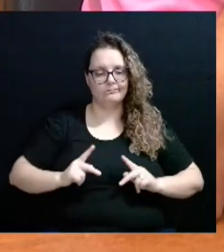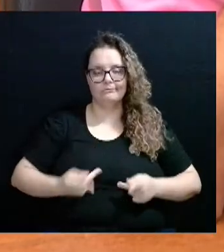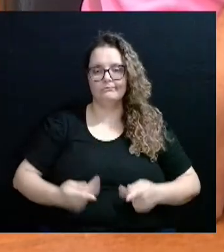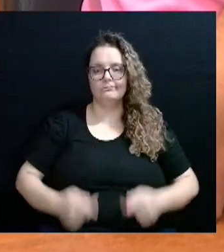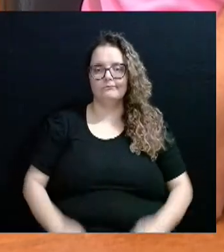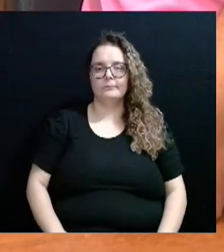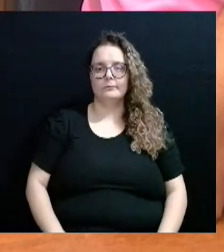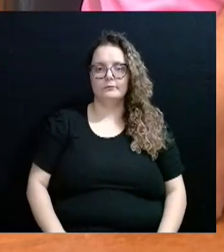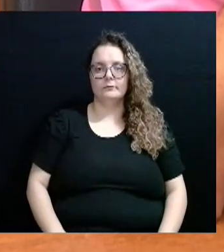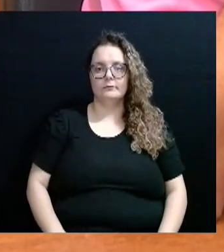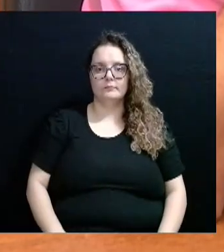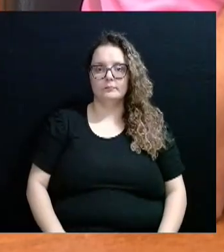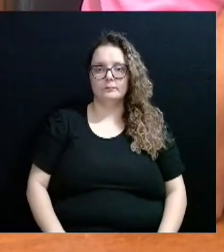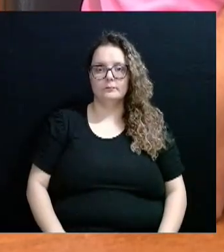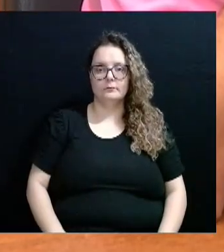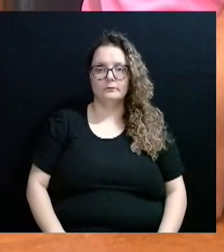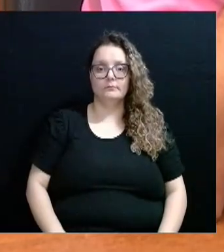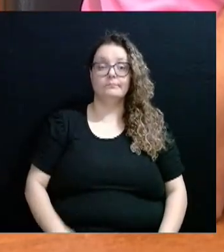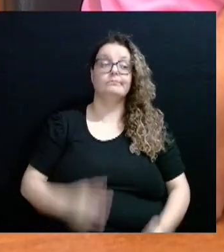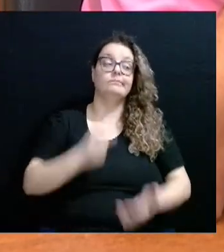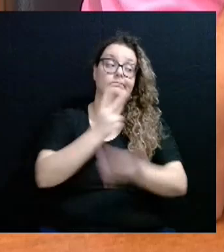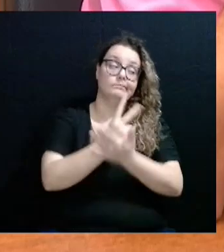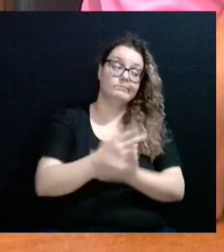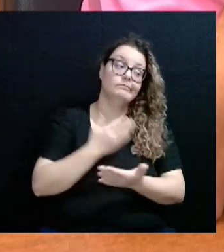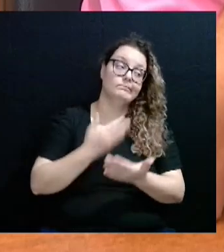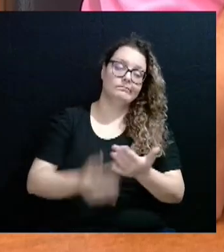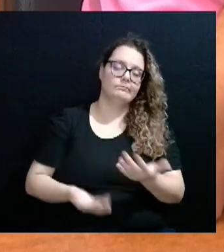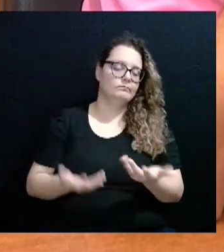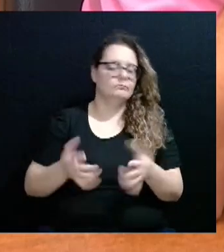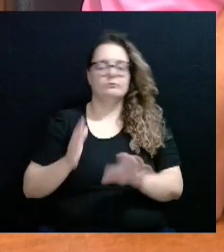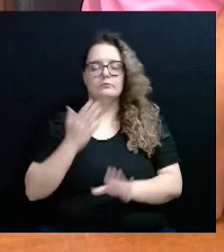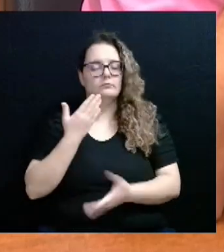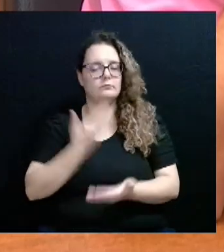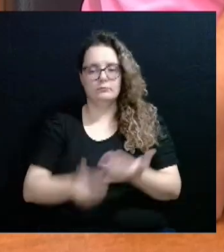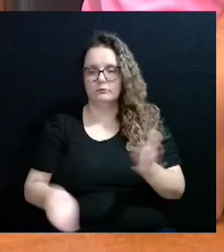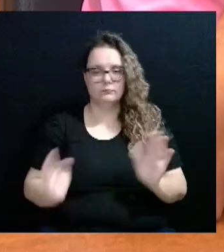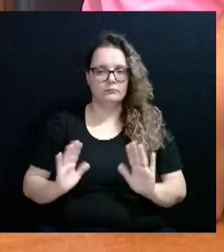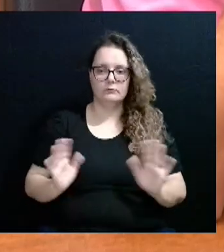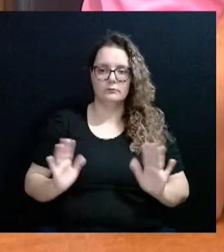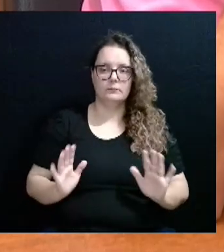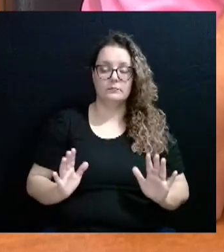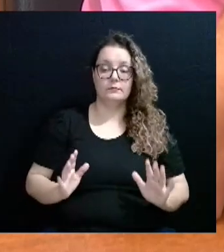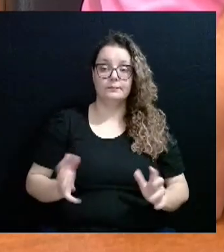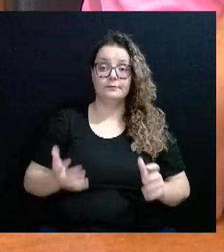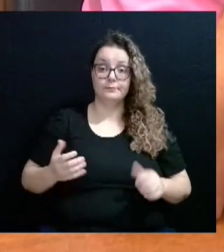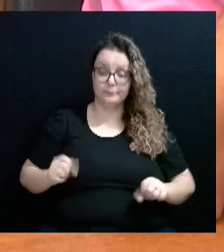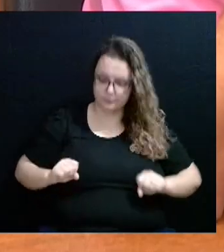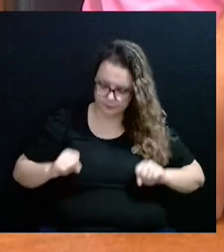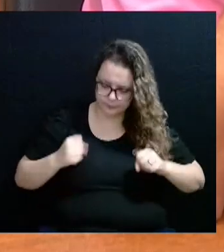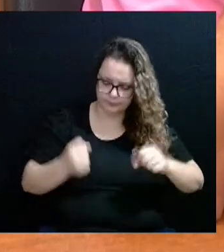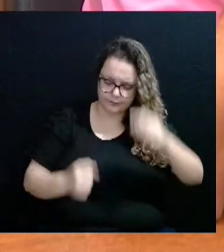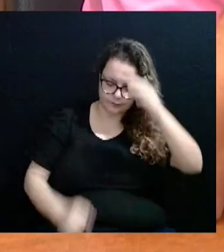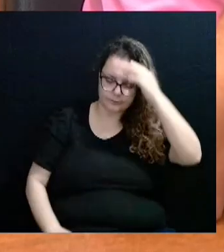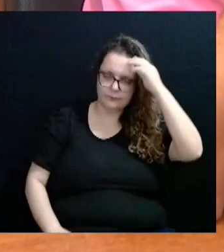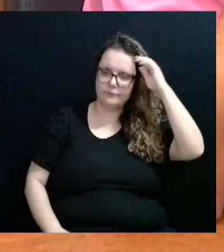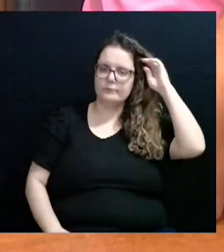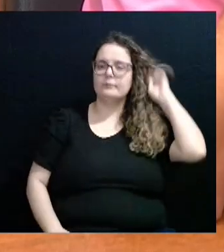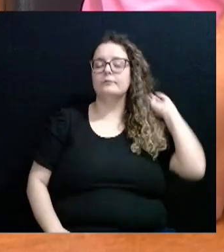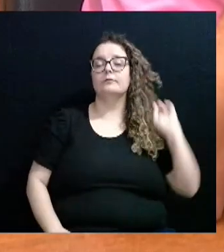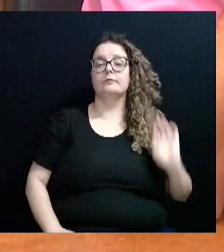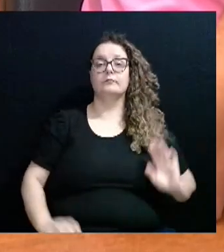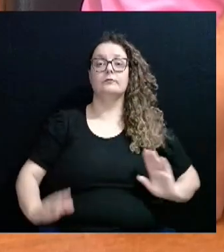está sempre perdendo. A gente não quer mais perder. A gente quer ir para cima, enfrentar de